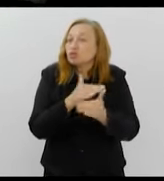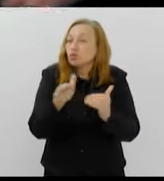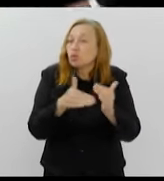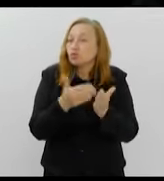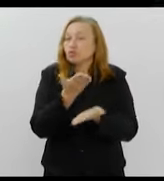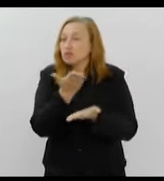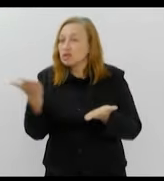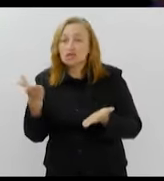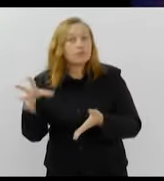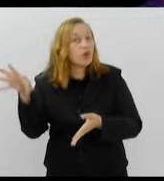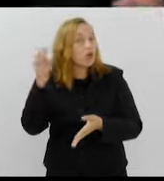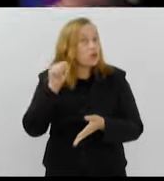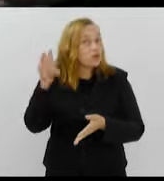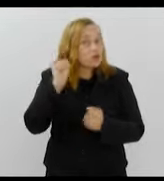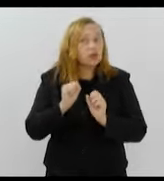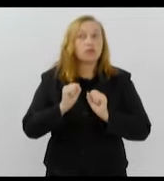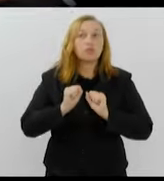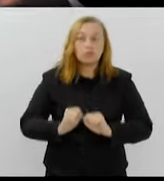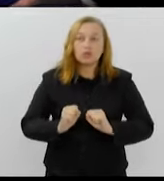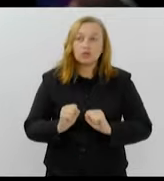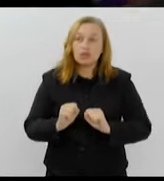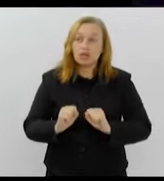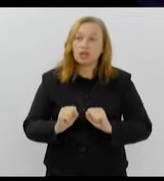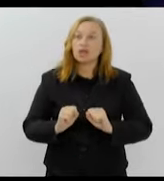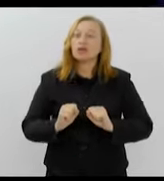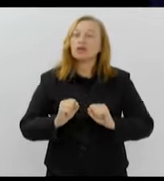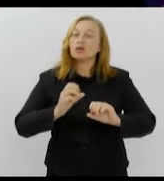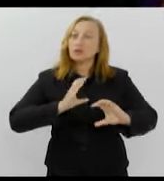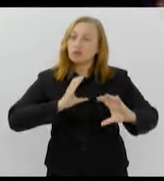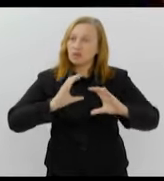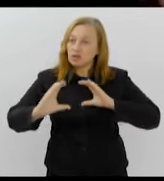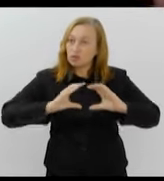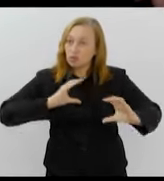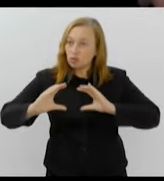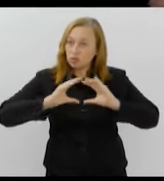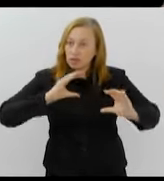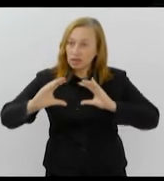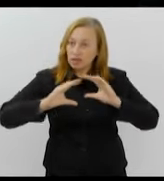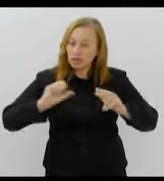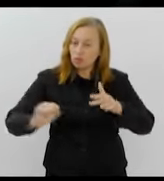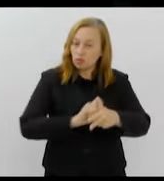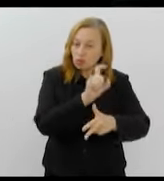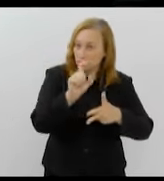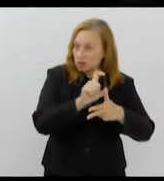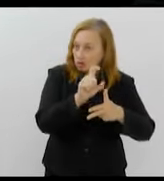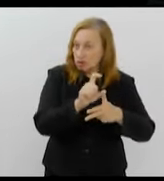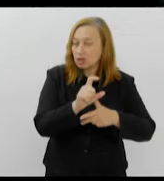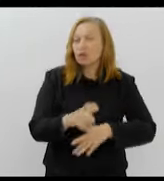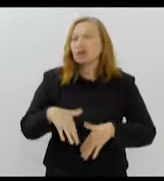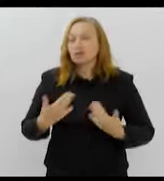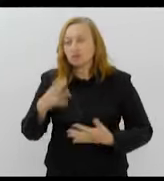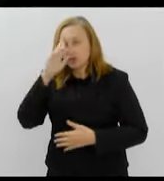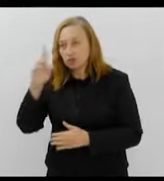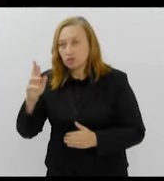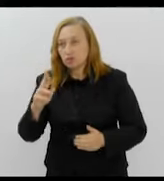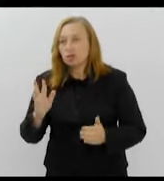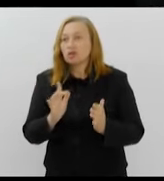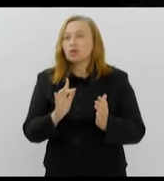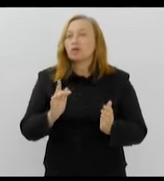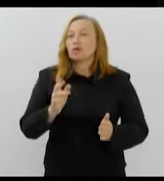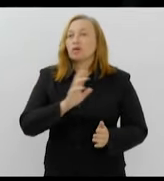ouvir e para poder intermediar algo com o poder executivo E aí eu destaco Presidente o protagonismo de vossa